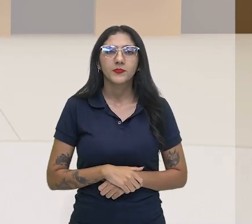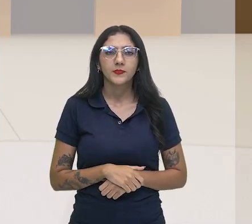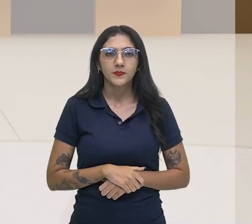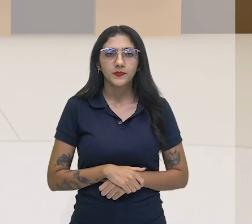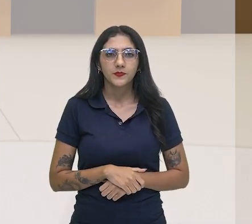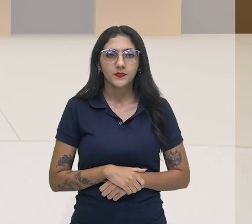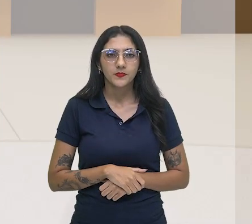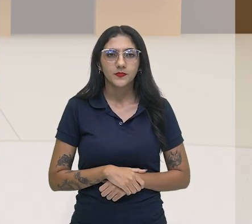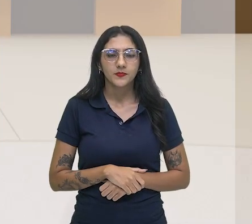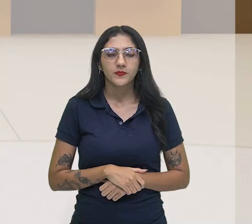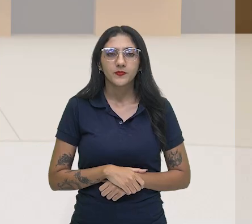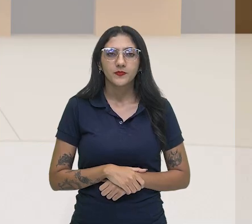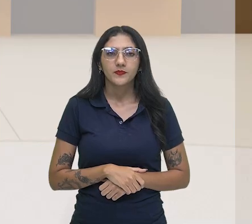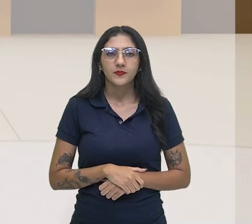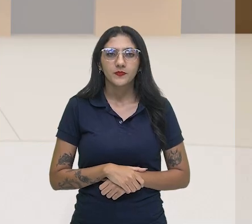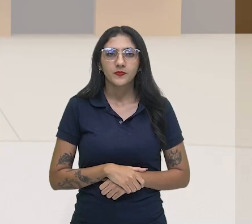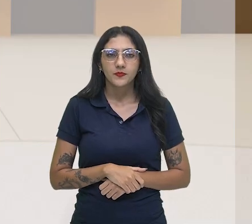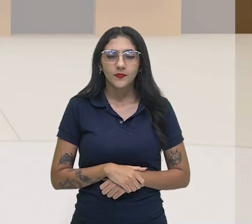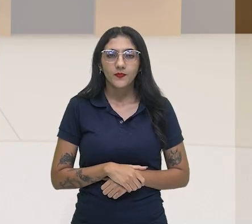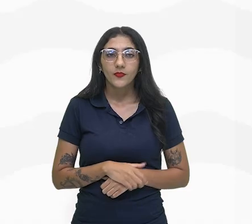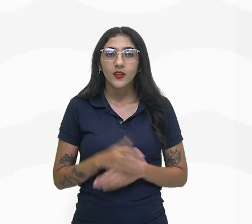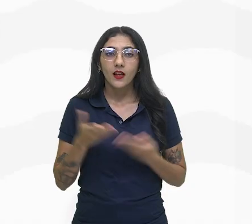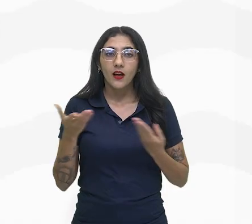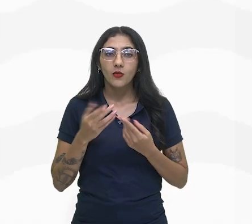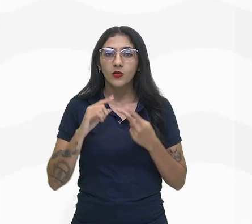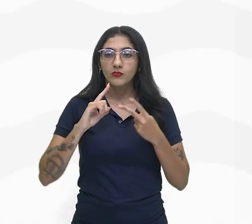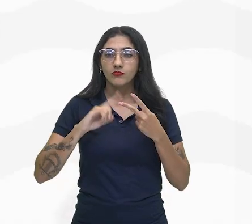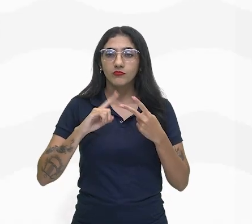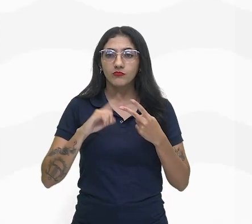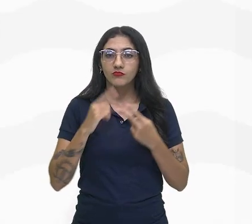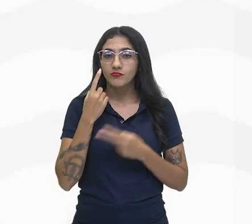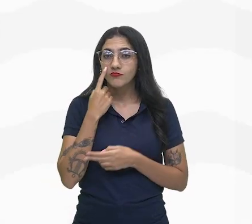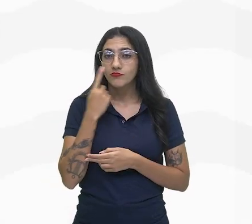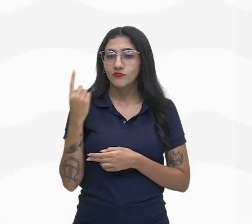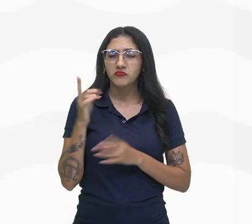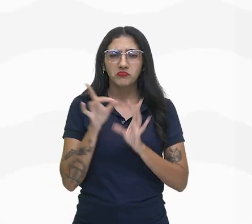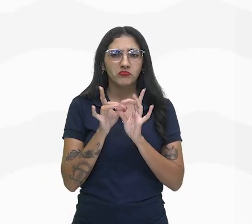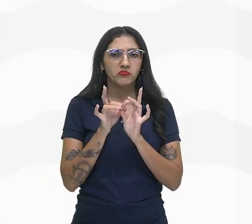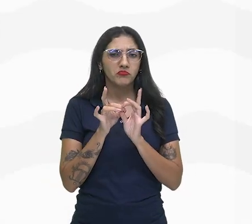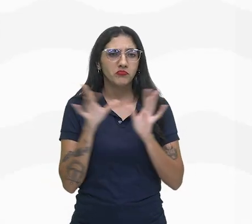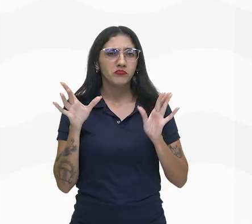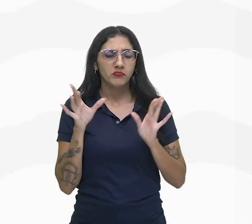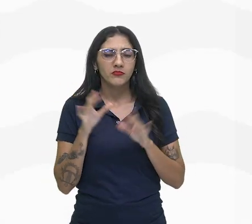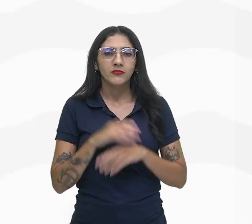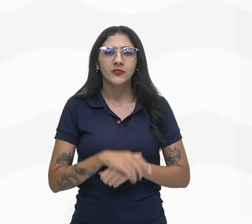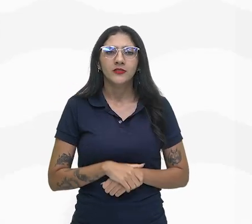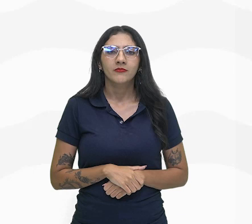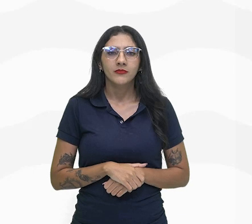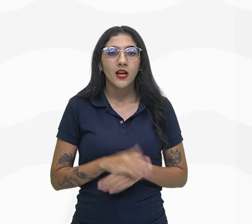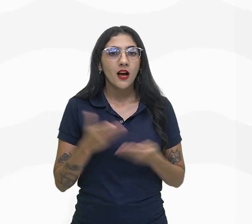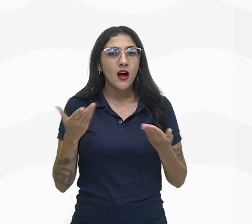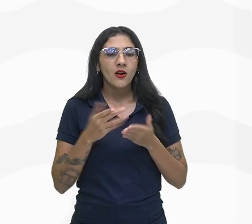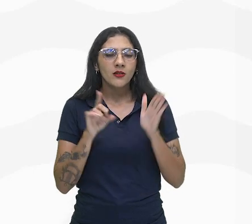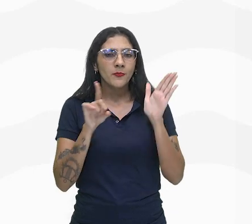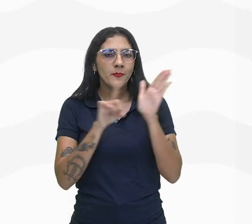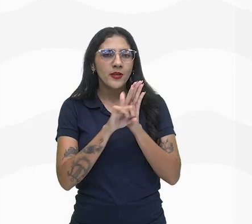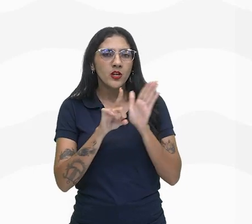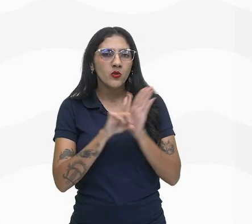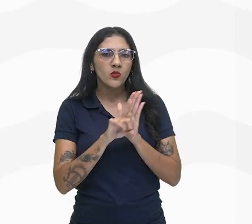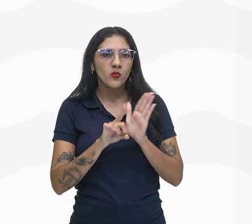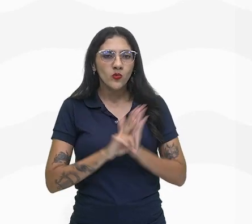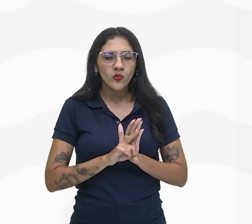agora vocês vão acompanhar com a gente, que é a entrevista aberta. Em que ela é composta por perguntas que elas